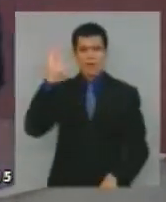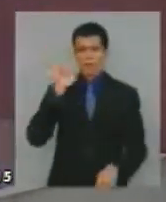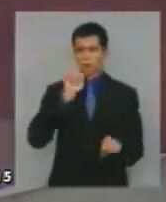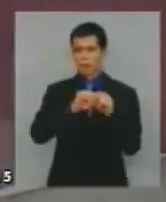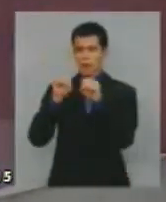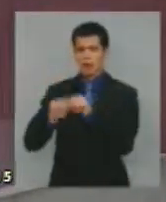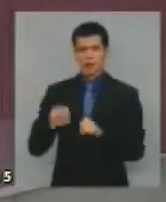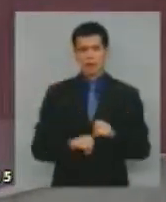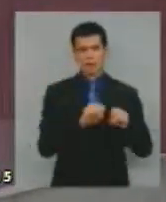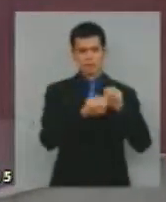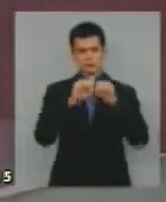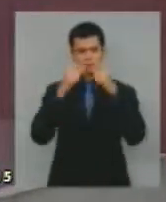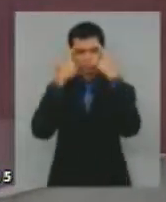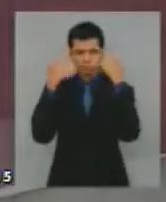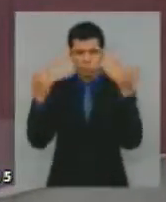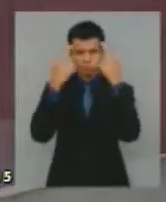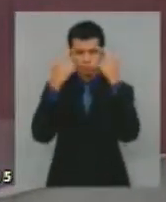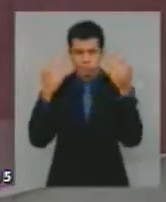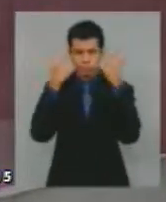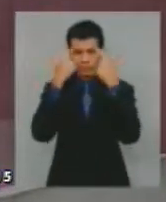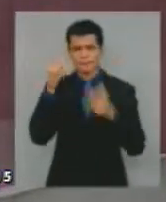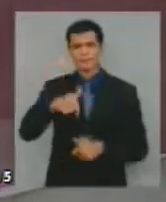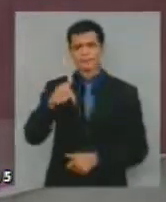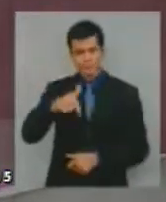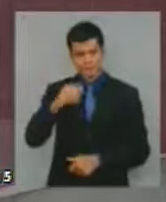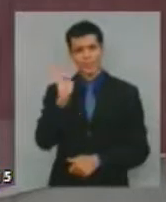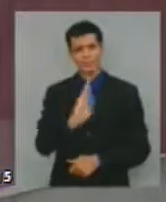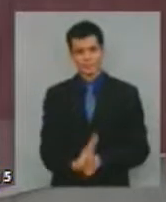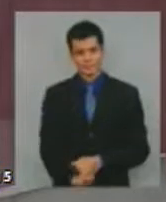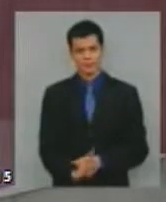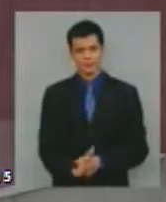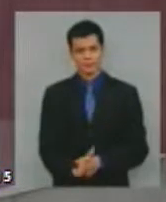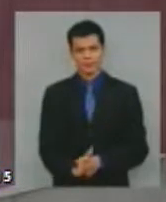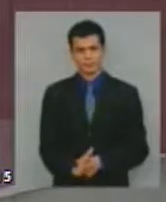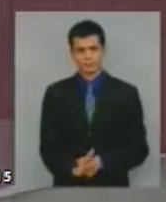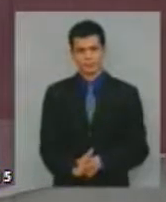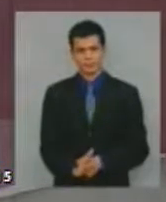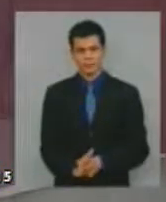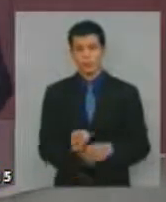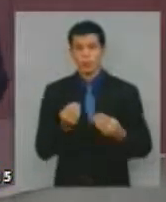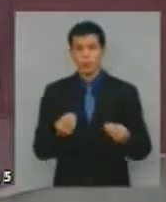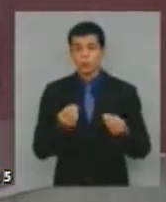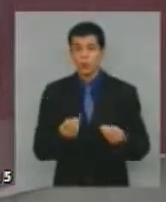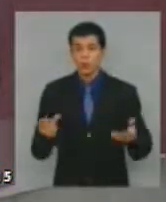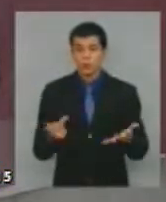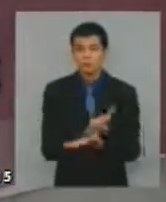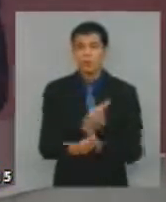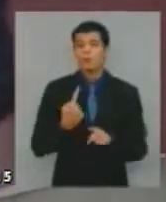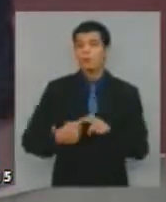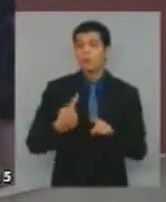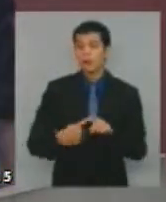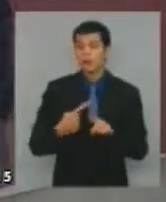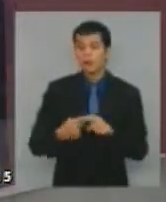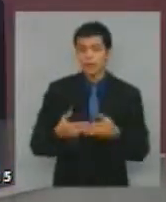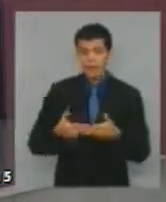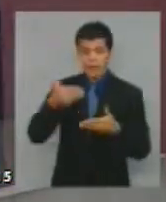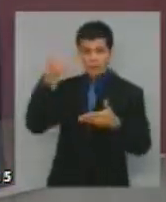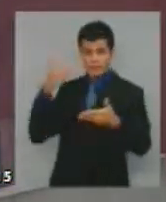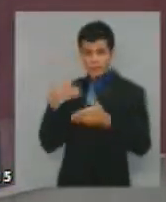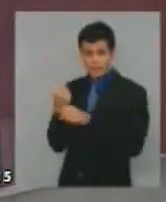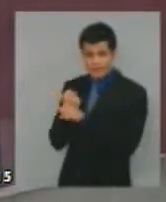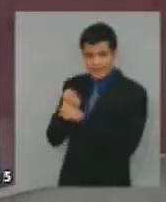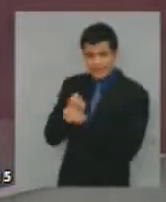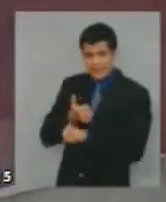um morticínio que foi catapultado na última década. Porque se